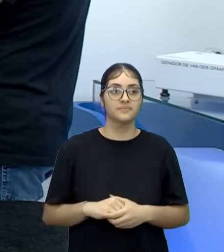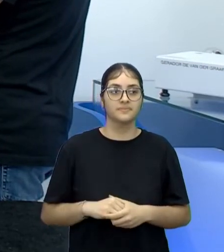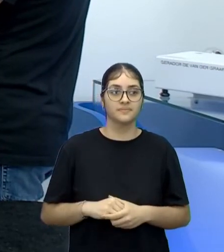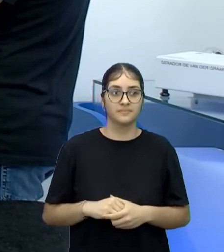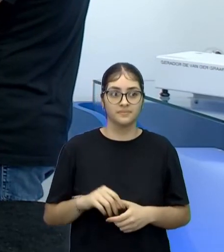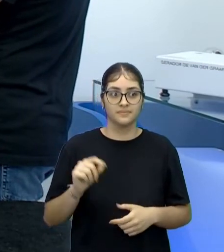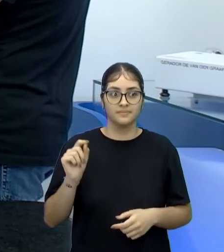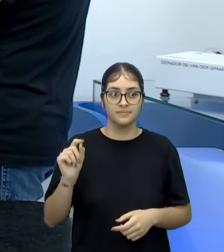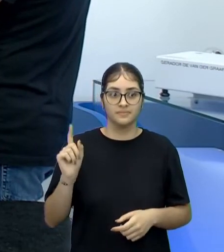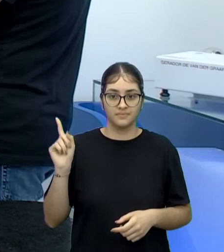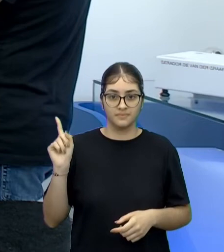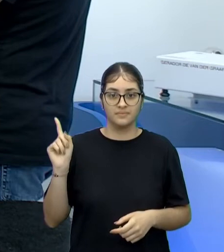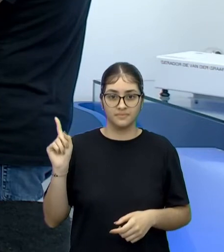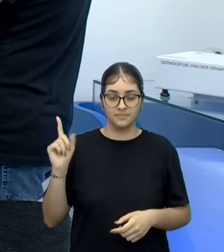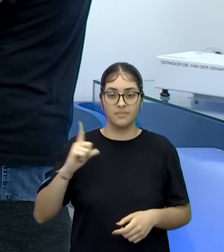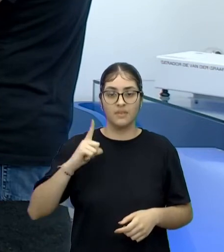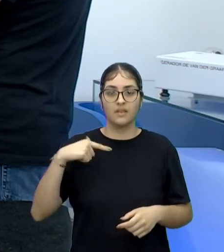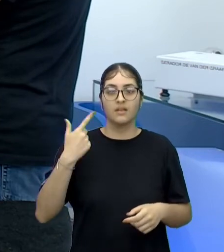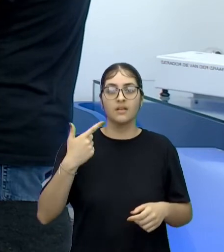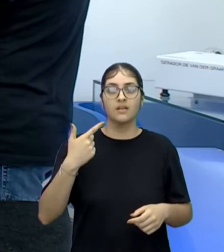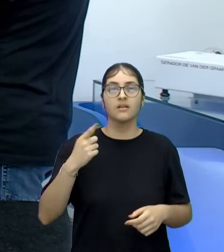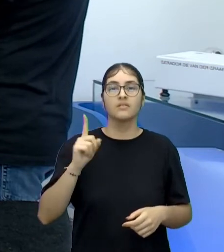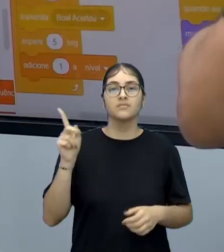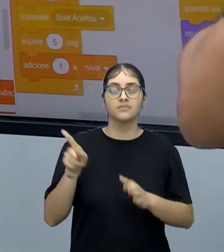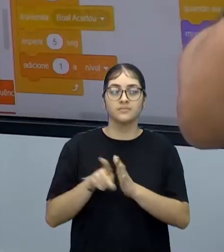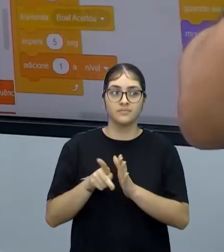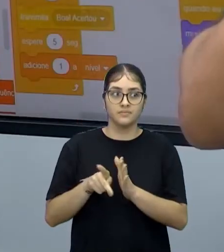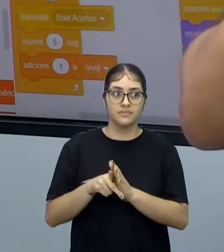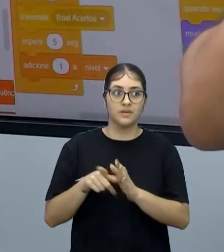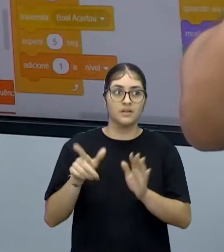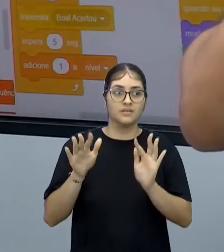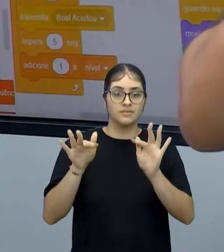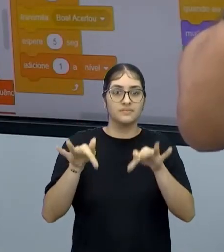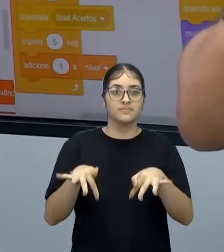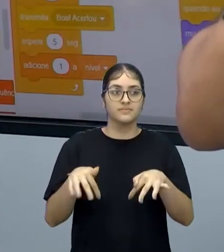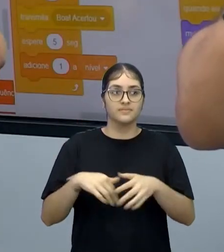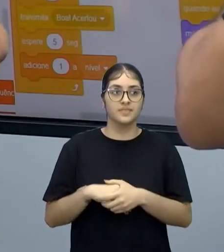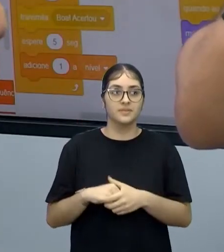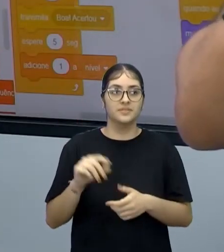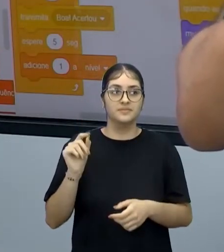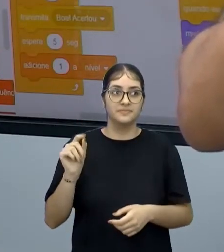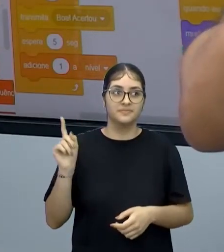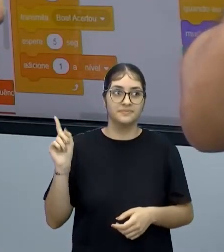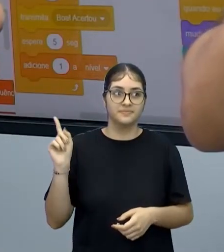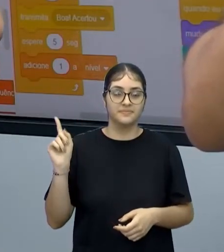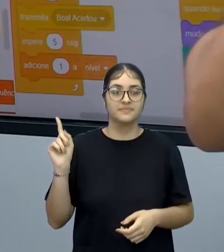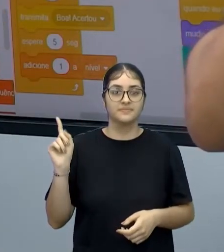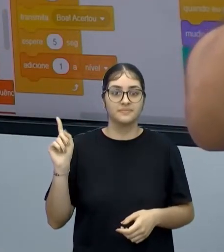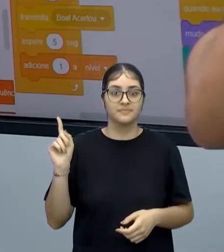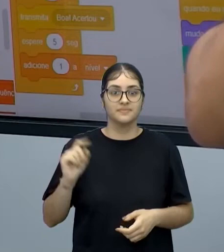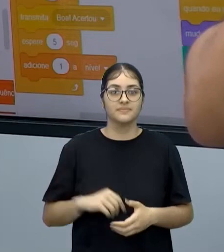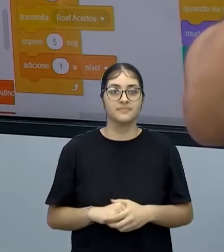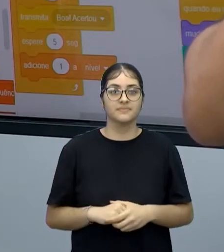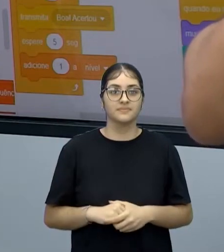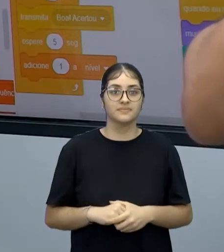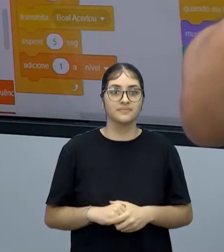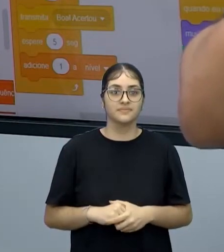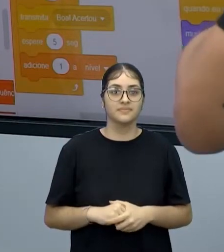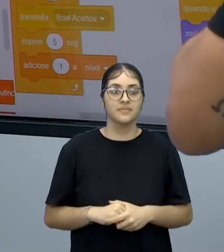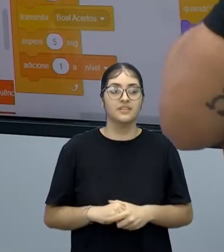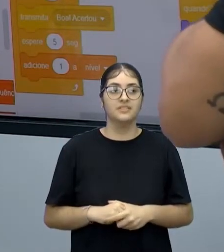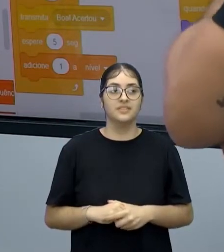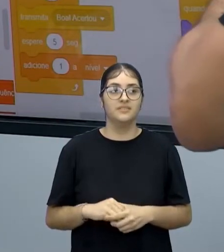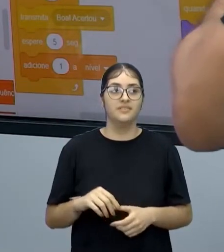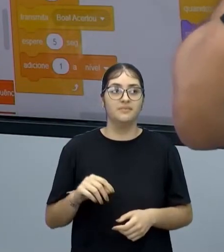tamanho da sequência vai até o final da sequência. Então, quando ele colocar assim, fantasia vermelha, vai colocar um som para música